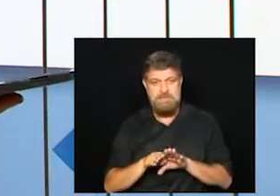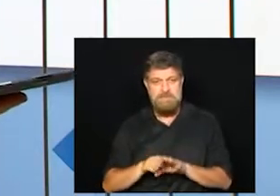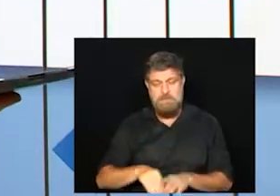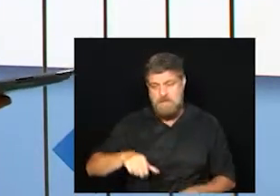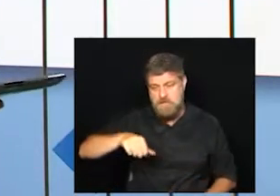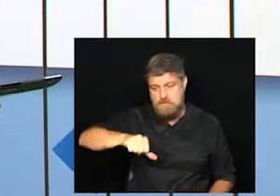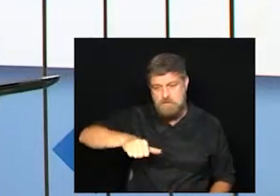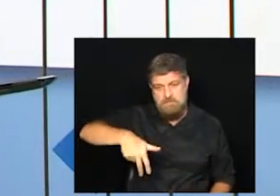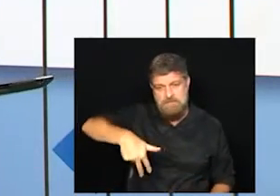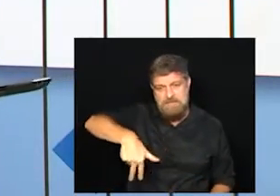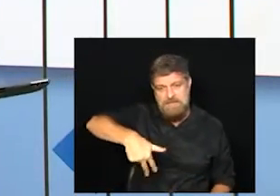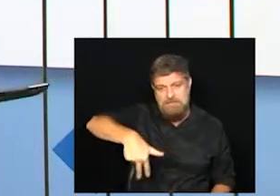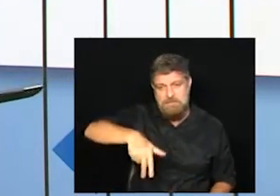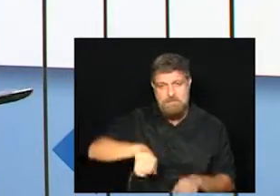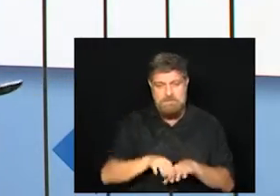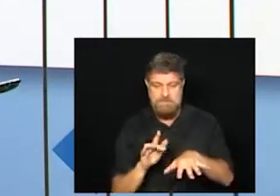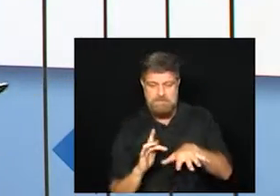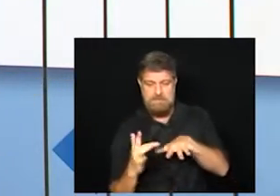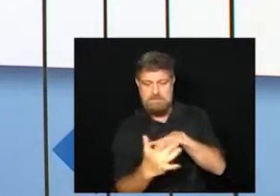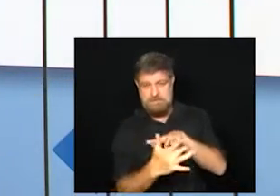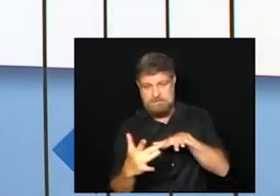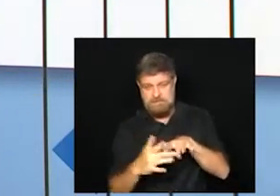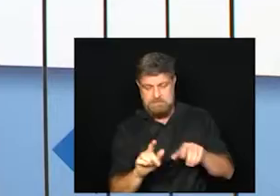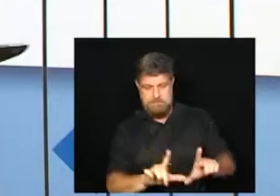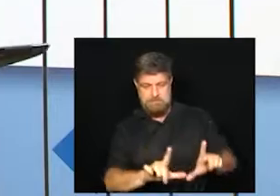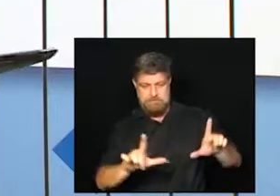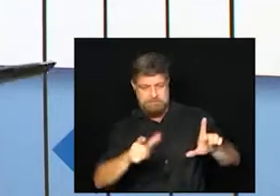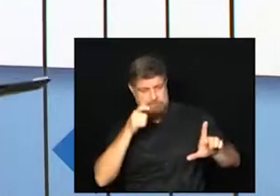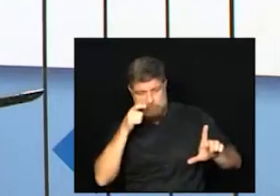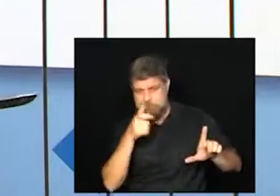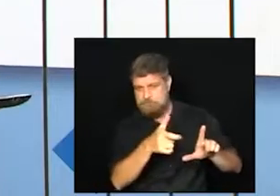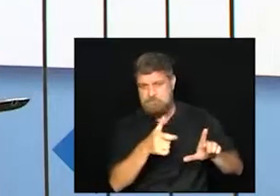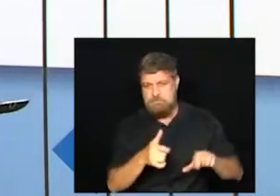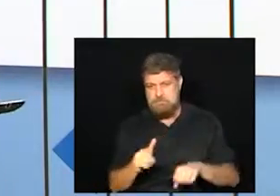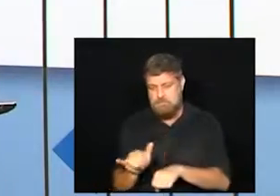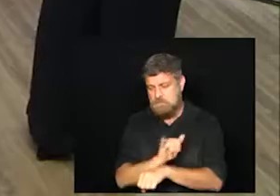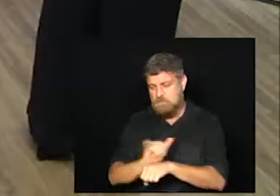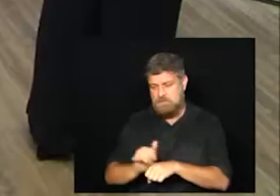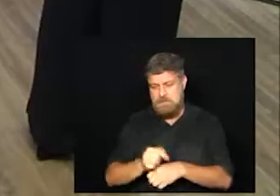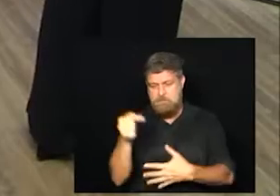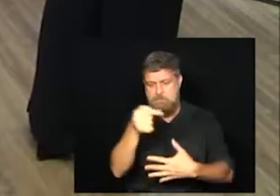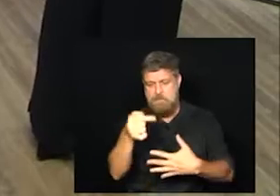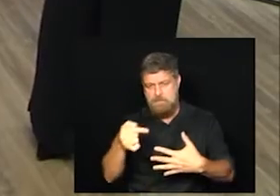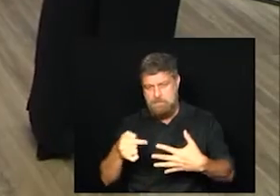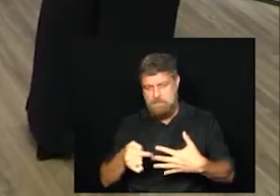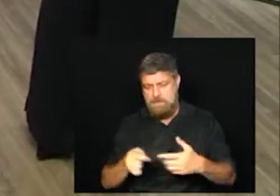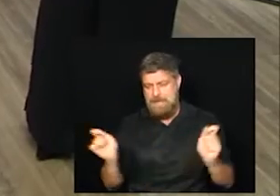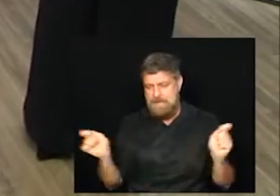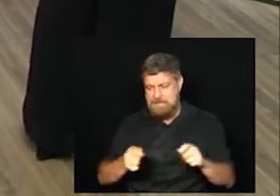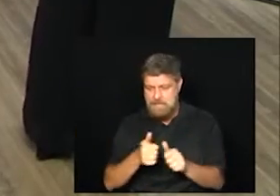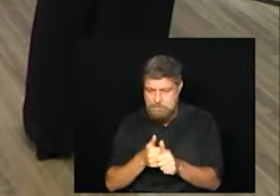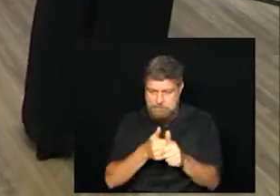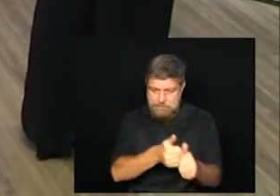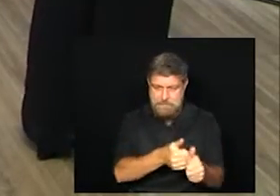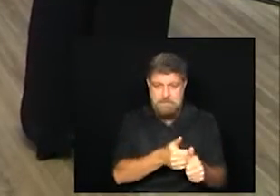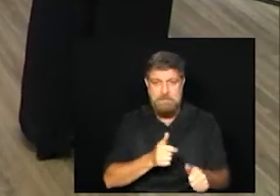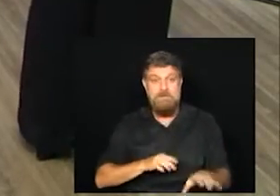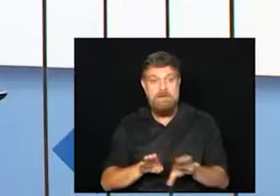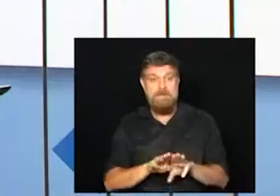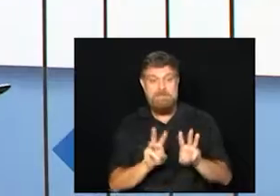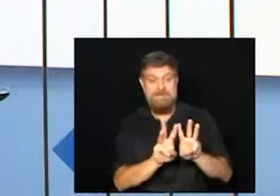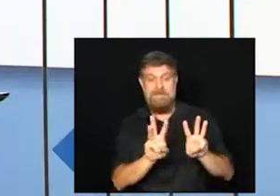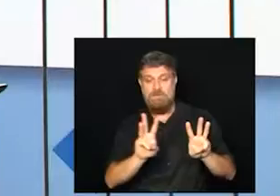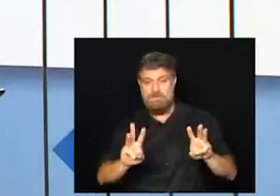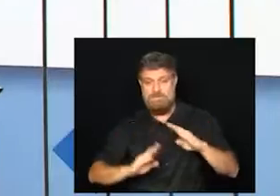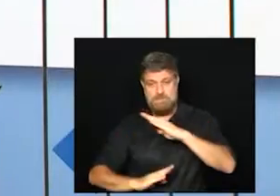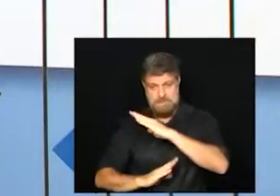e ainda nas nossas redes sociais. Então tem todos os meios para as pessoas acompanharem e até também pelo site da Câmara,